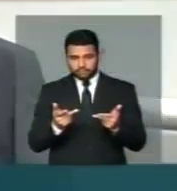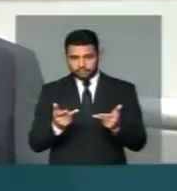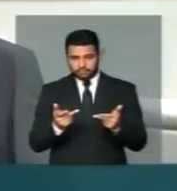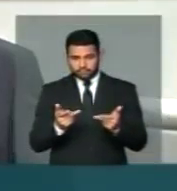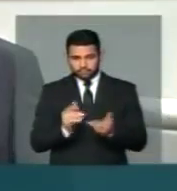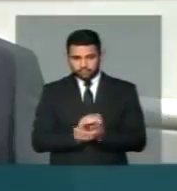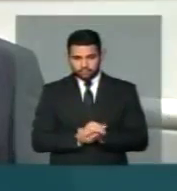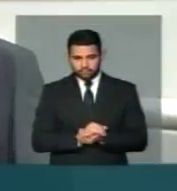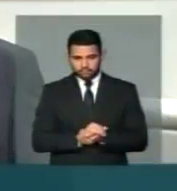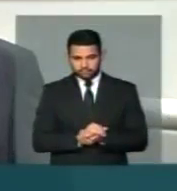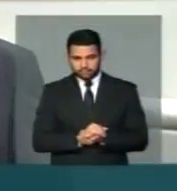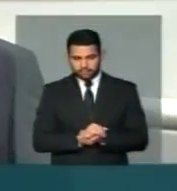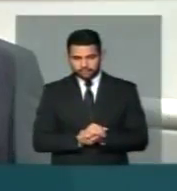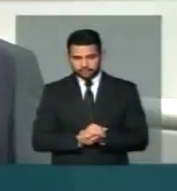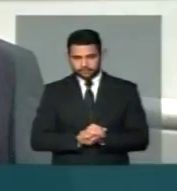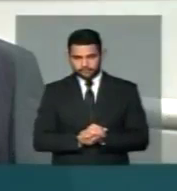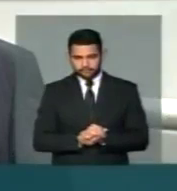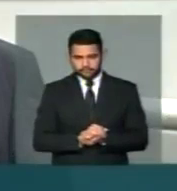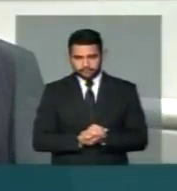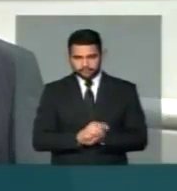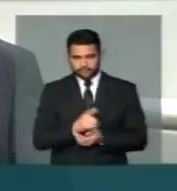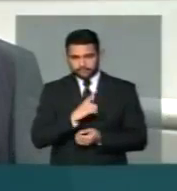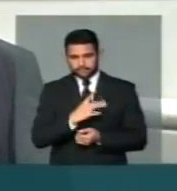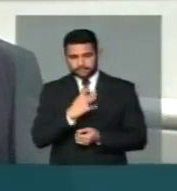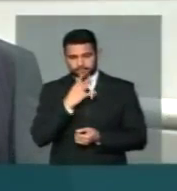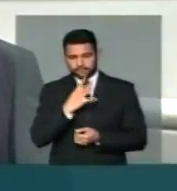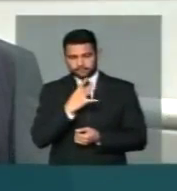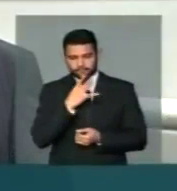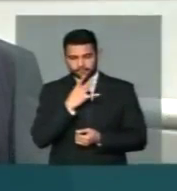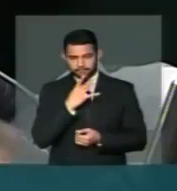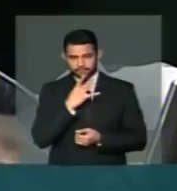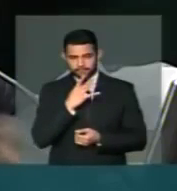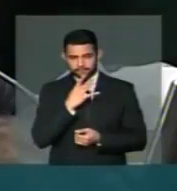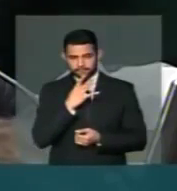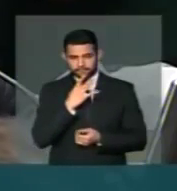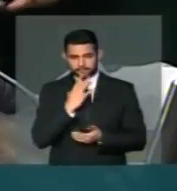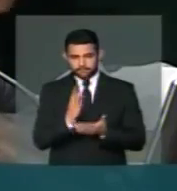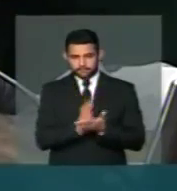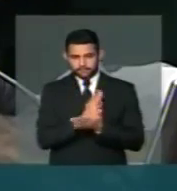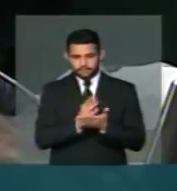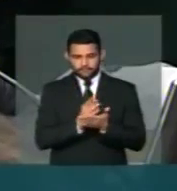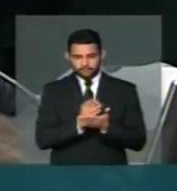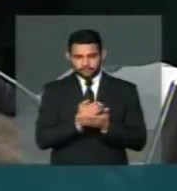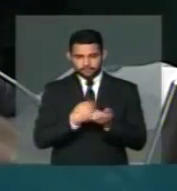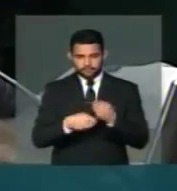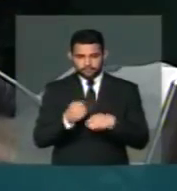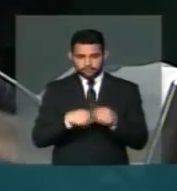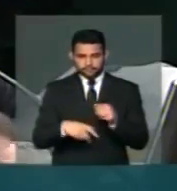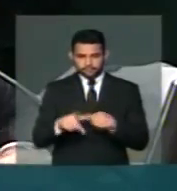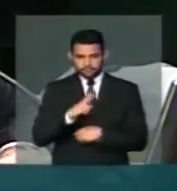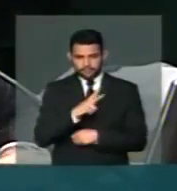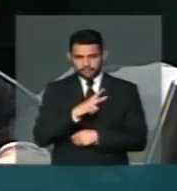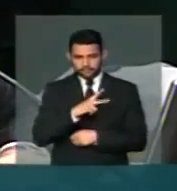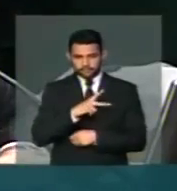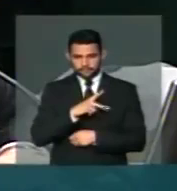Sim. Ok. O senhor tem conhecimento de ativos que a Petrobras possui ou possuiu na